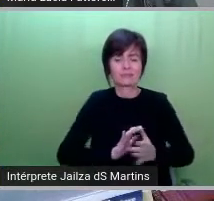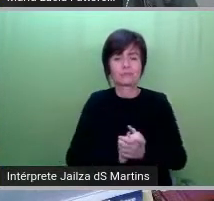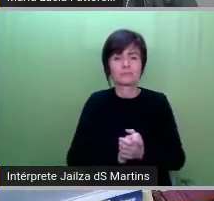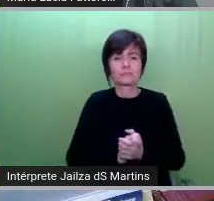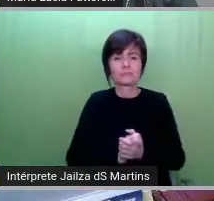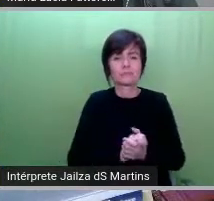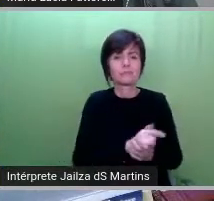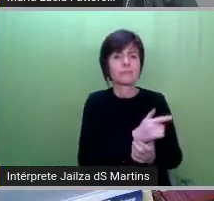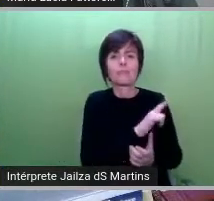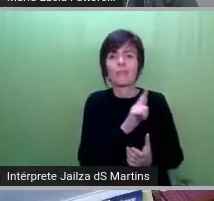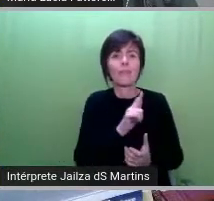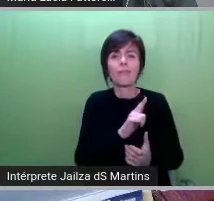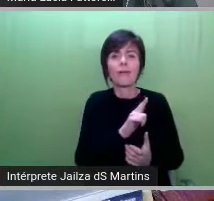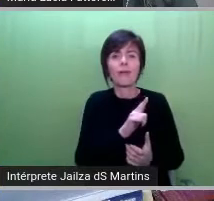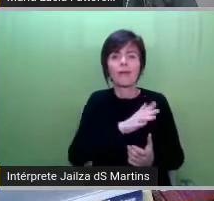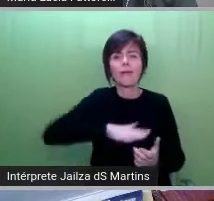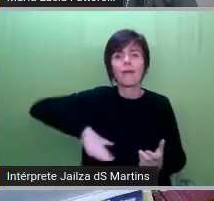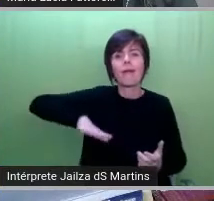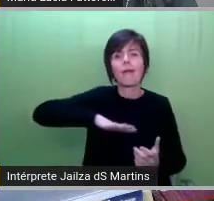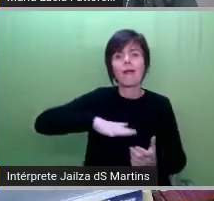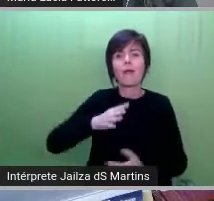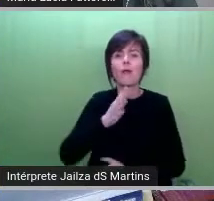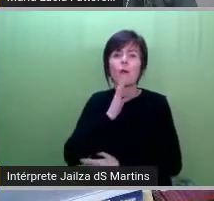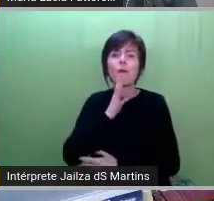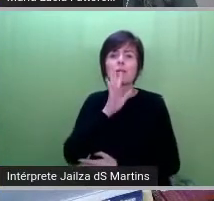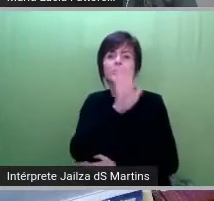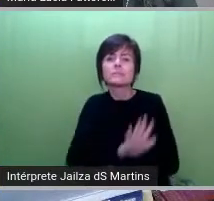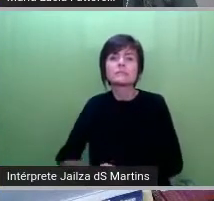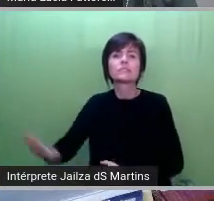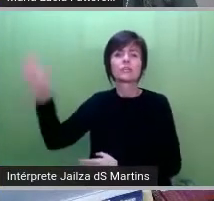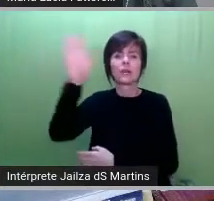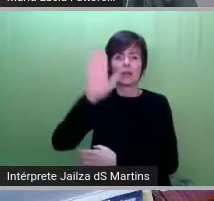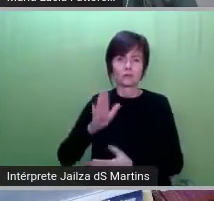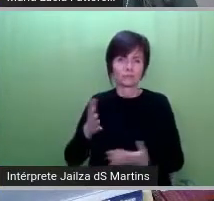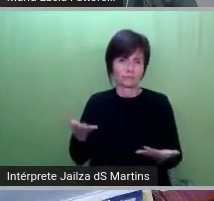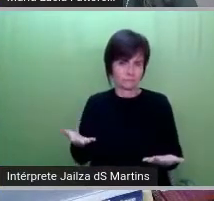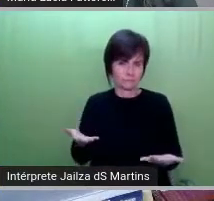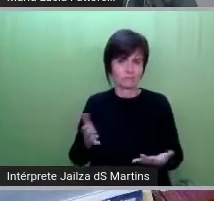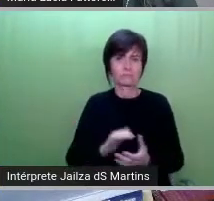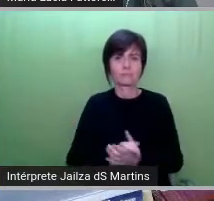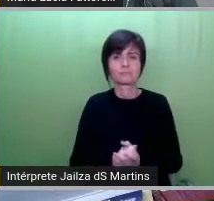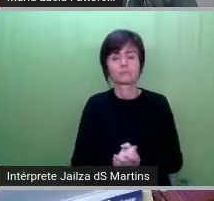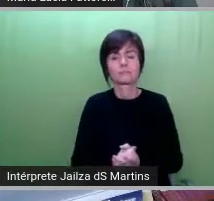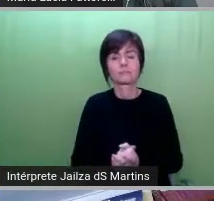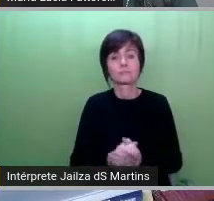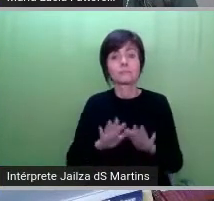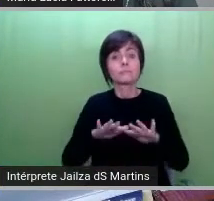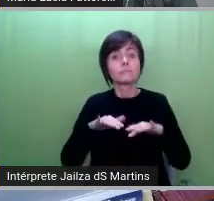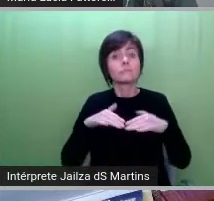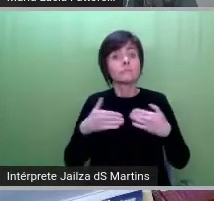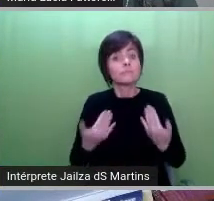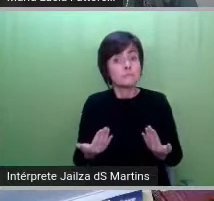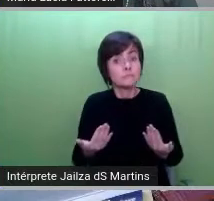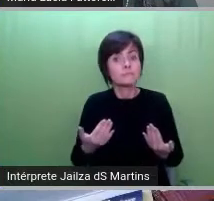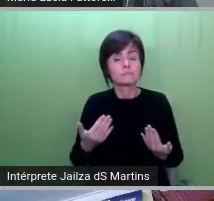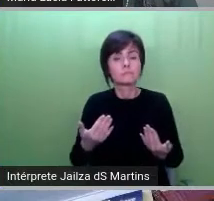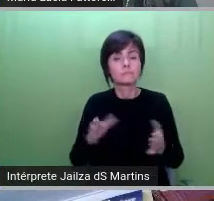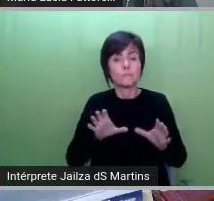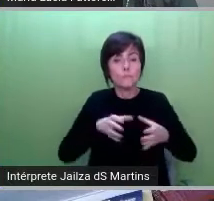não faz parte do conhecimento geral. Bom, mas então, o Comitê de